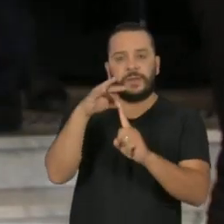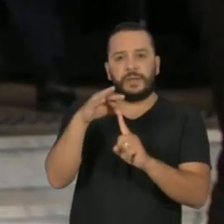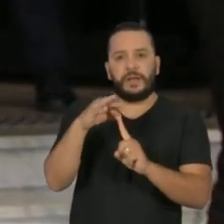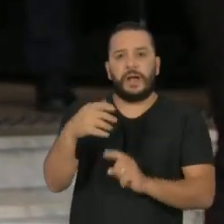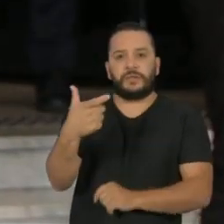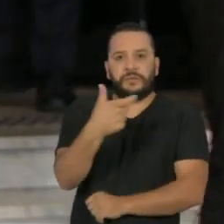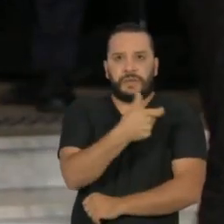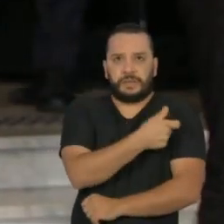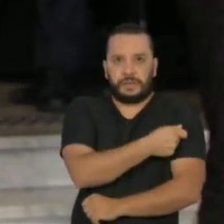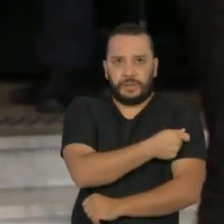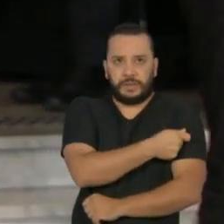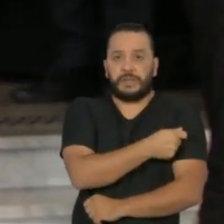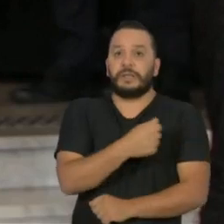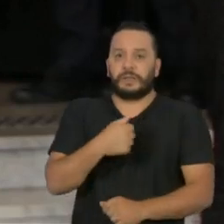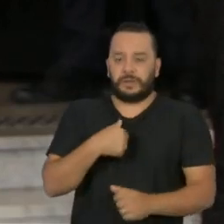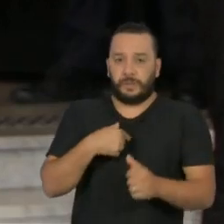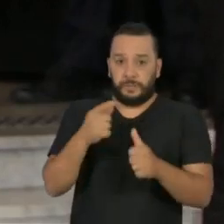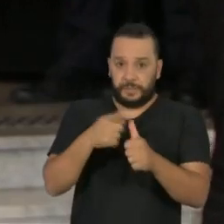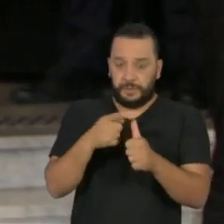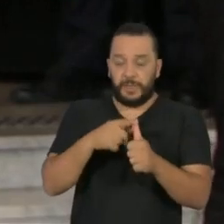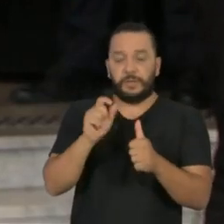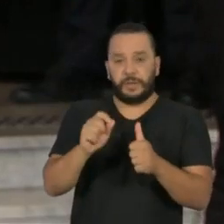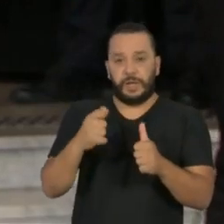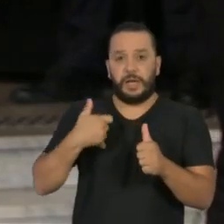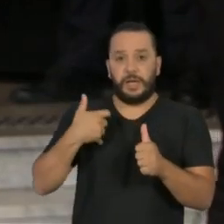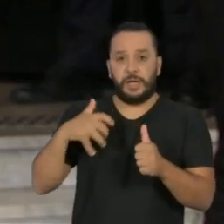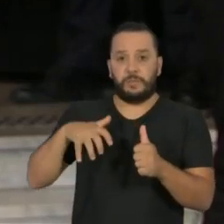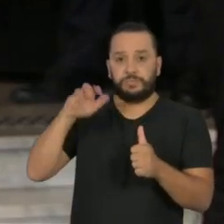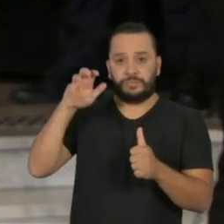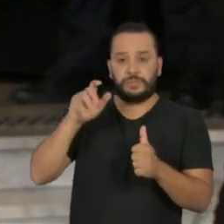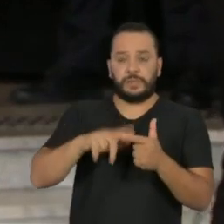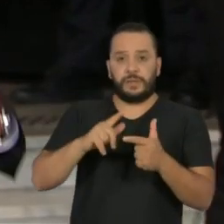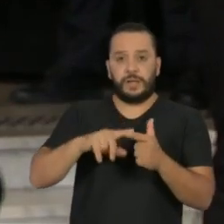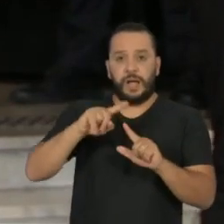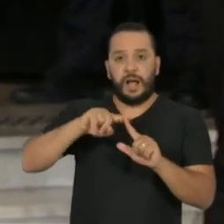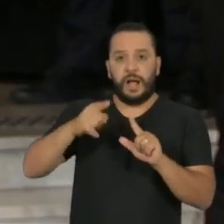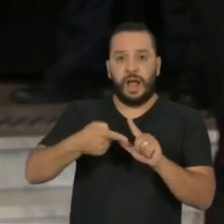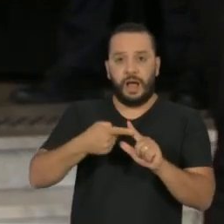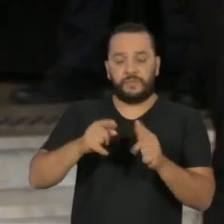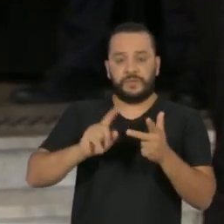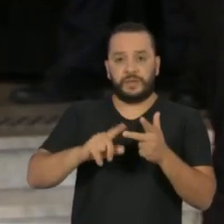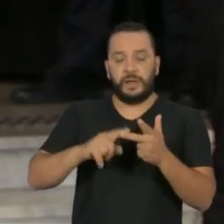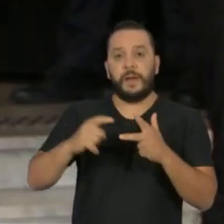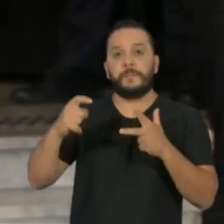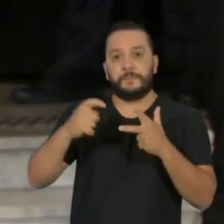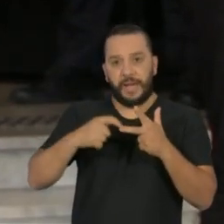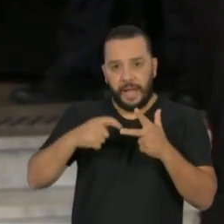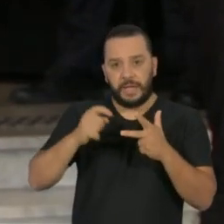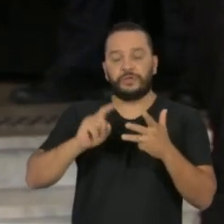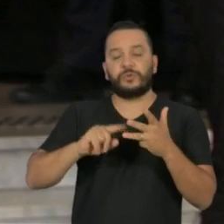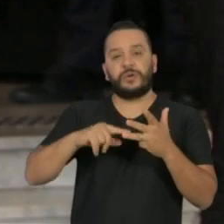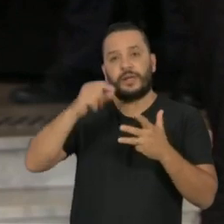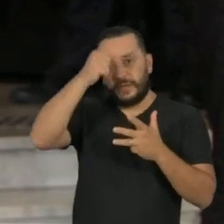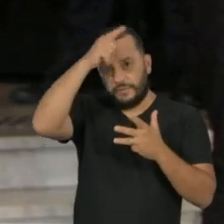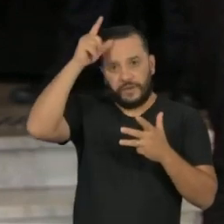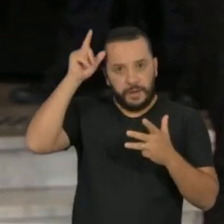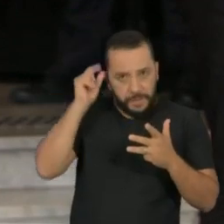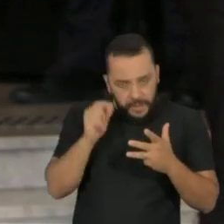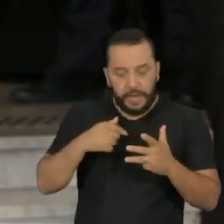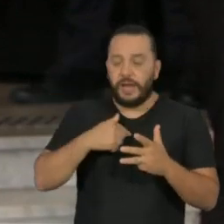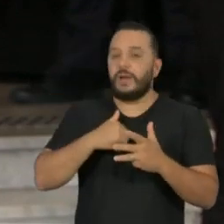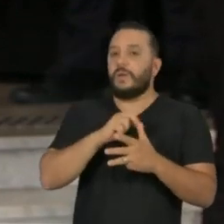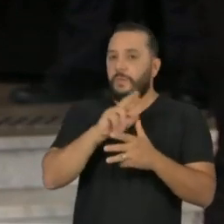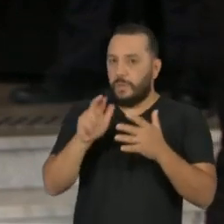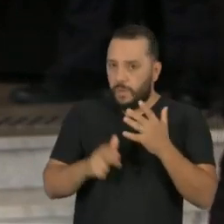Então, no primeiro momento, os idosos, grávidas e, na sequência, profissionais da área de saúde todos. Isso justamente objetiva